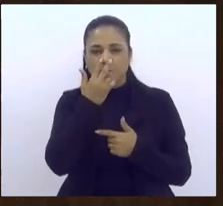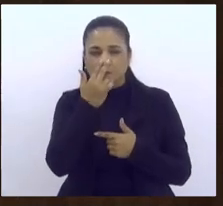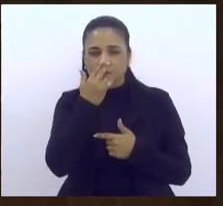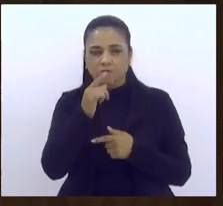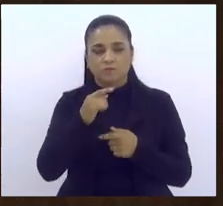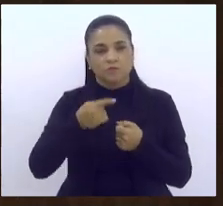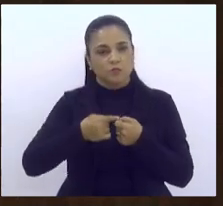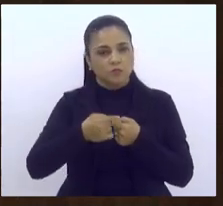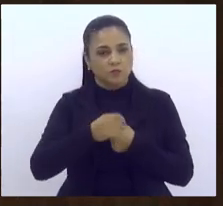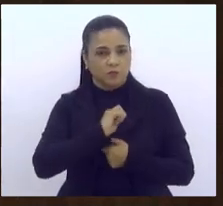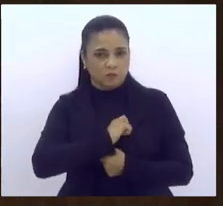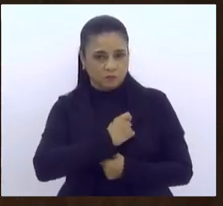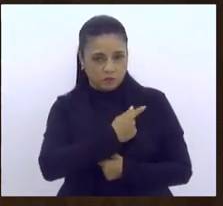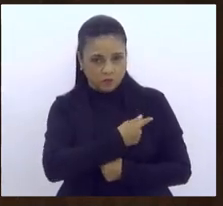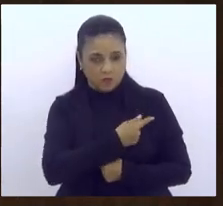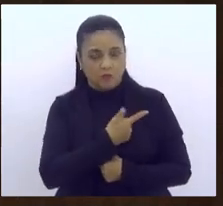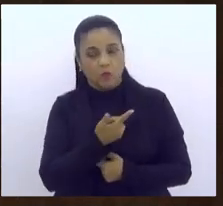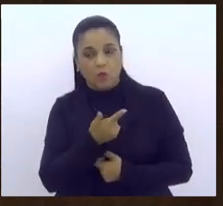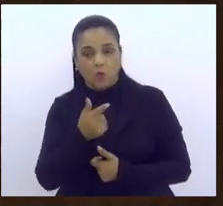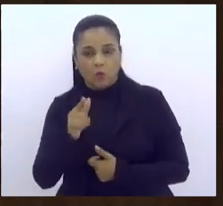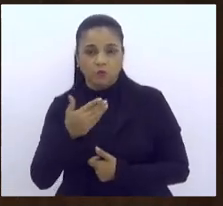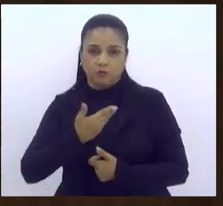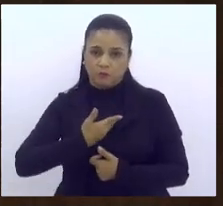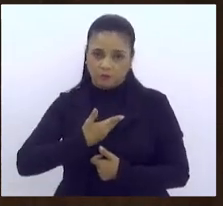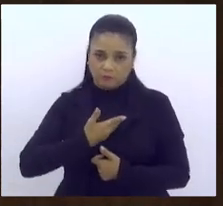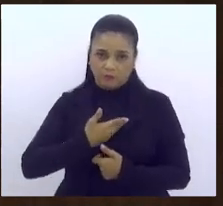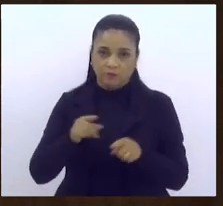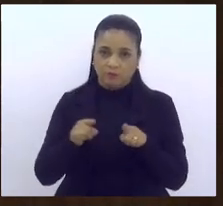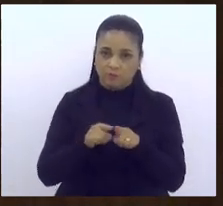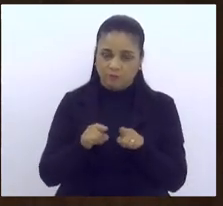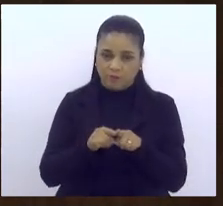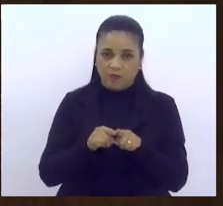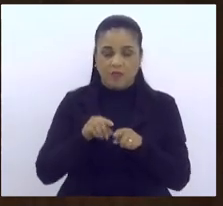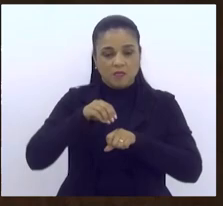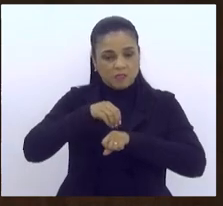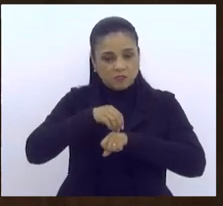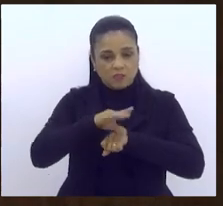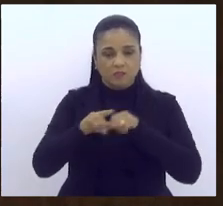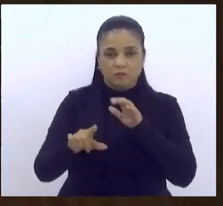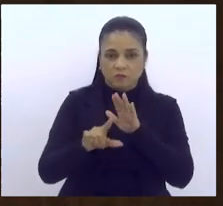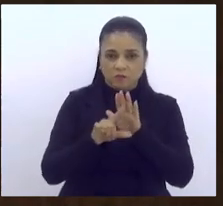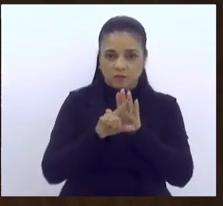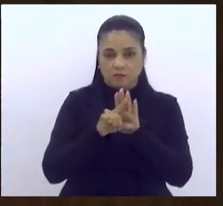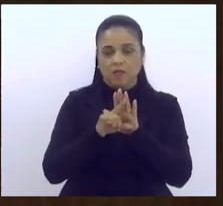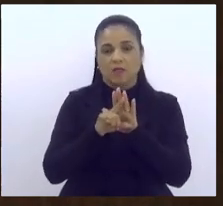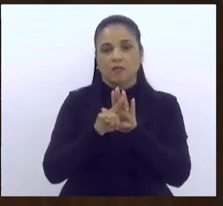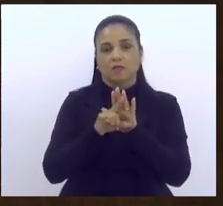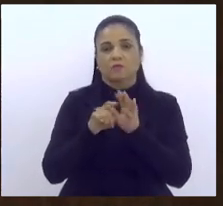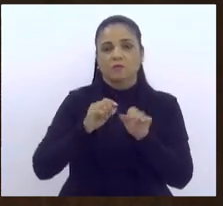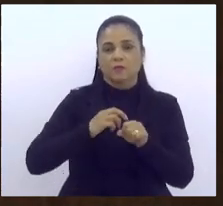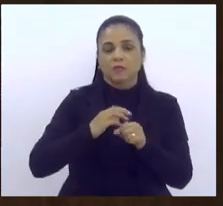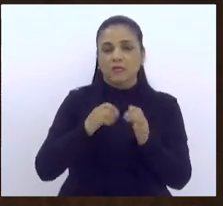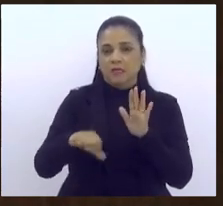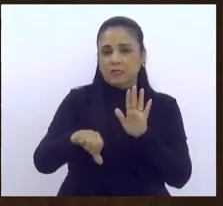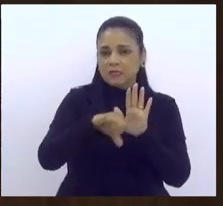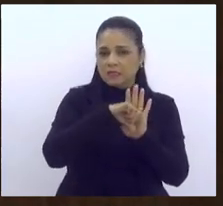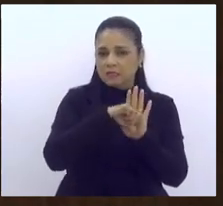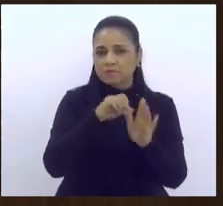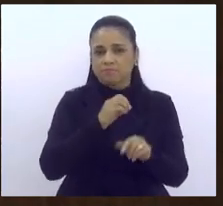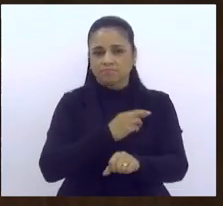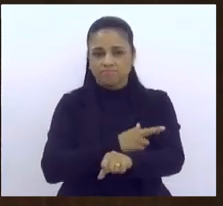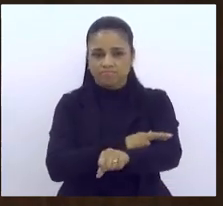Gonçalo. Outros colegas vêm fazendo indicações legislativas sobre crimes raciais